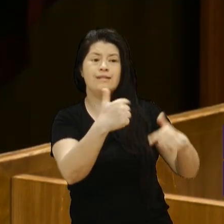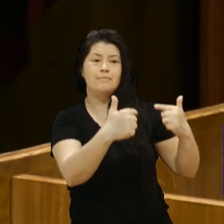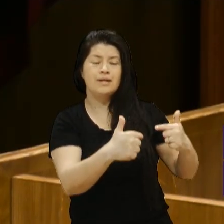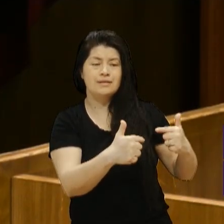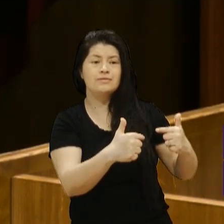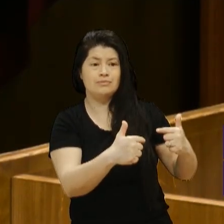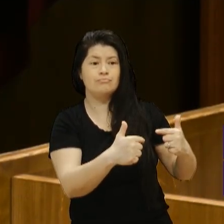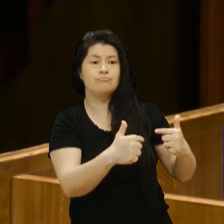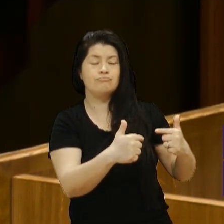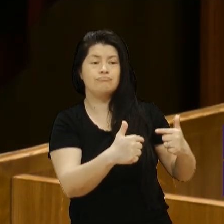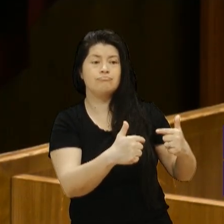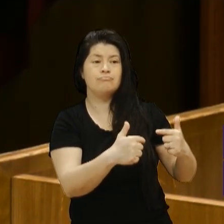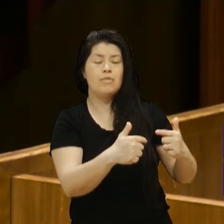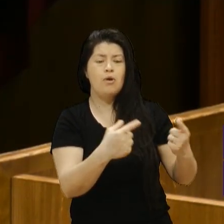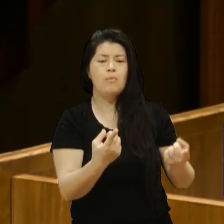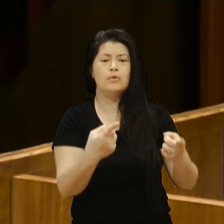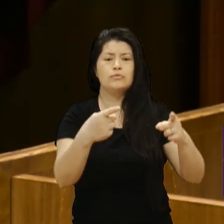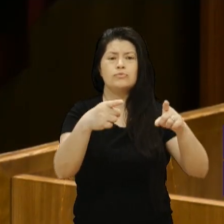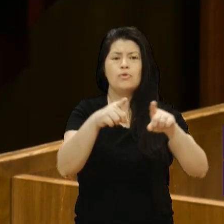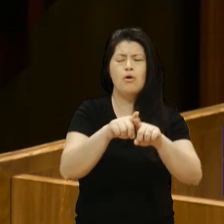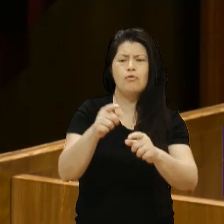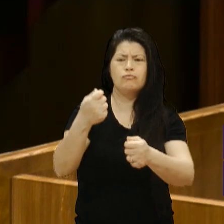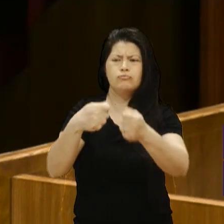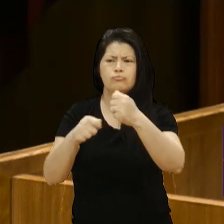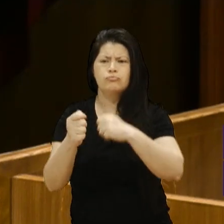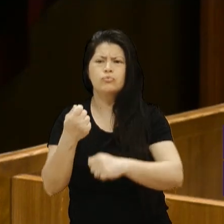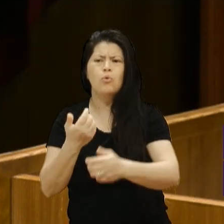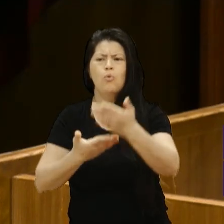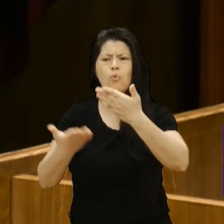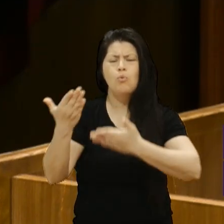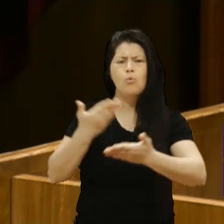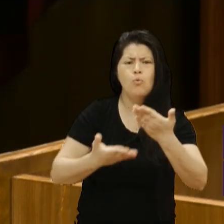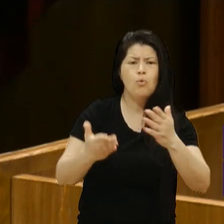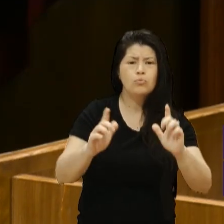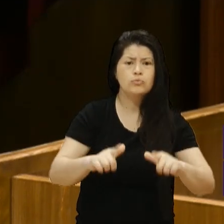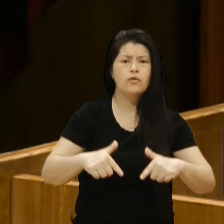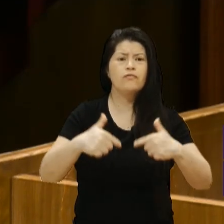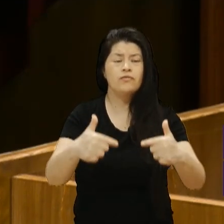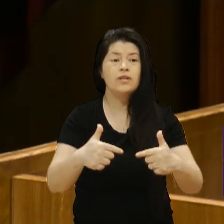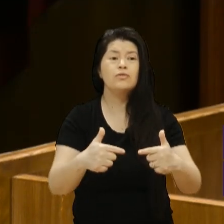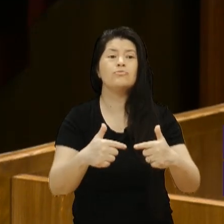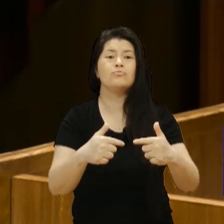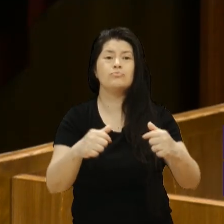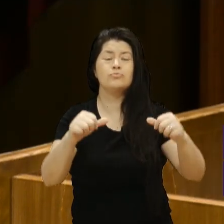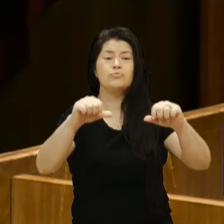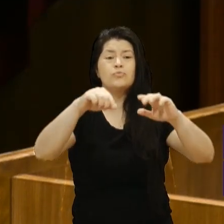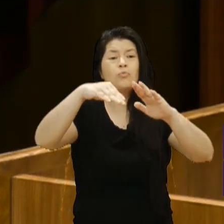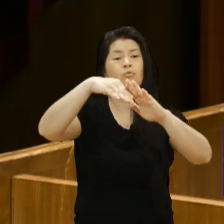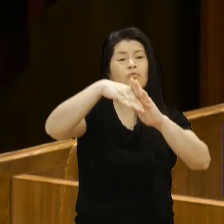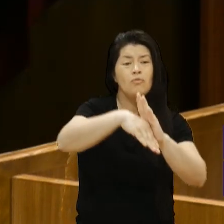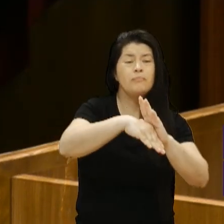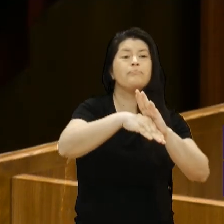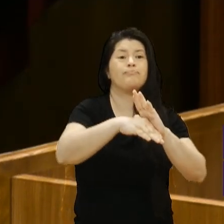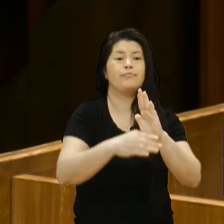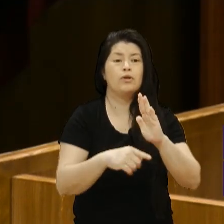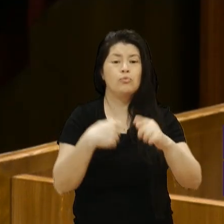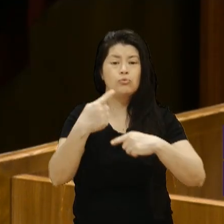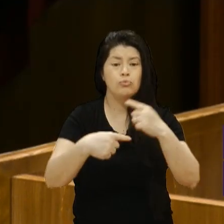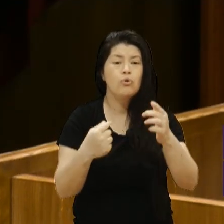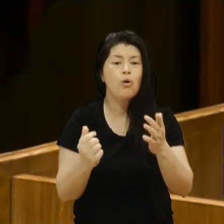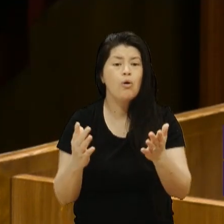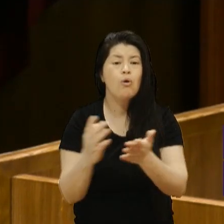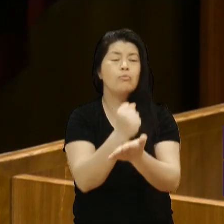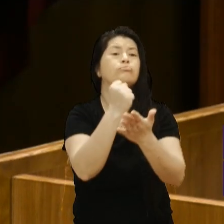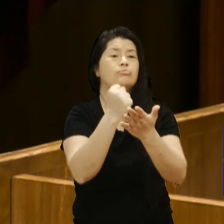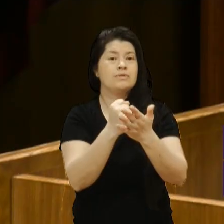de fornecedores, parceiros, famílias, desafios, crises, conquistas e recomeços.